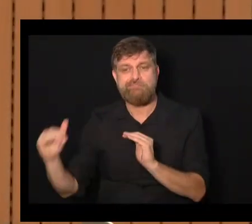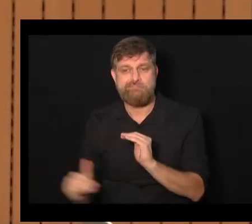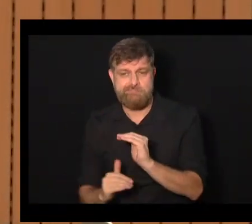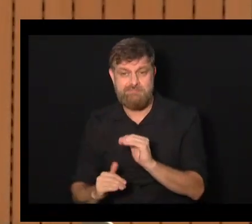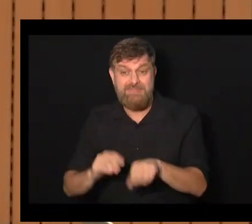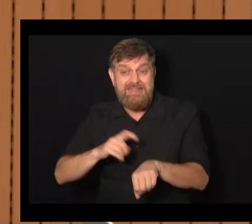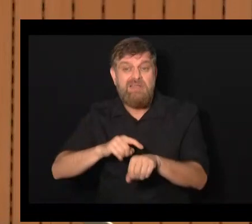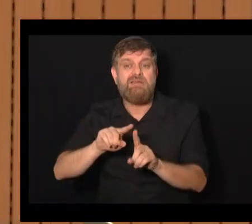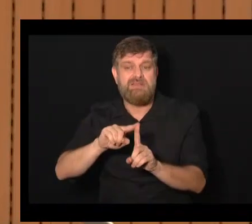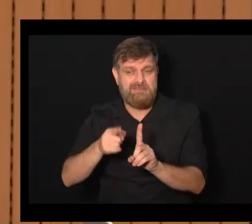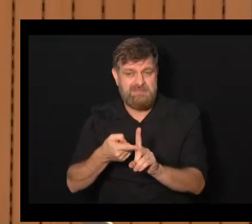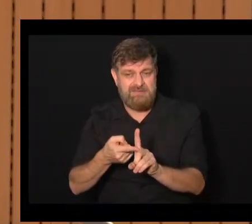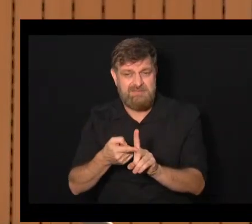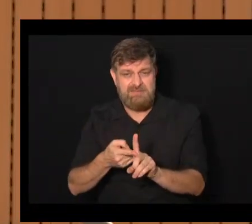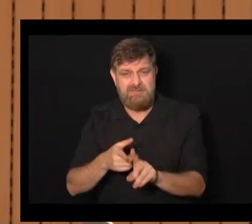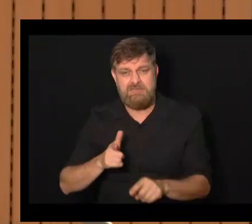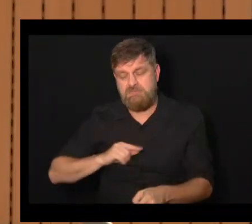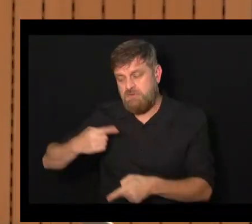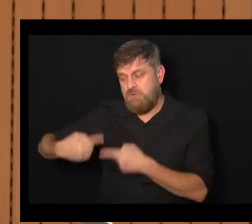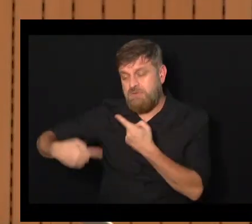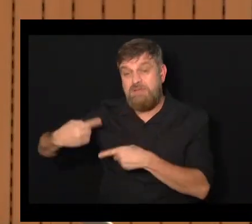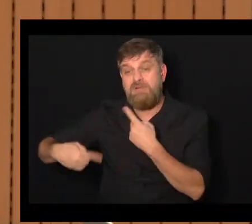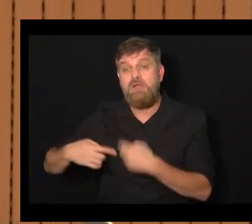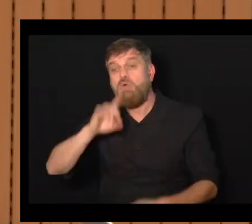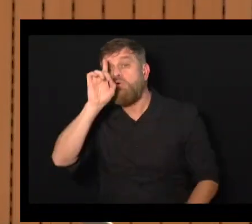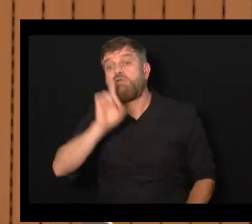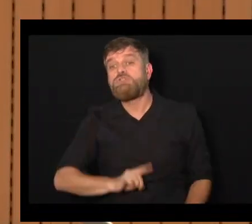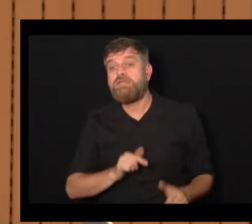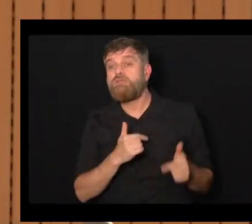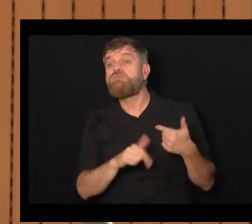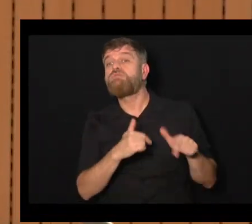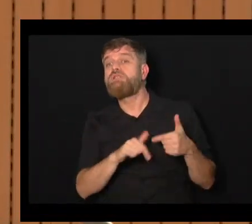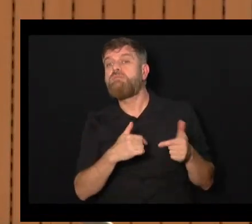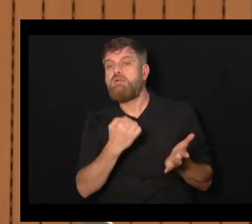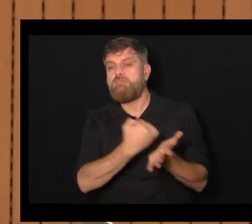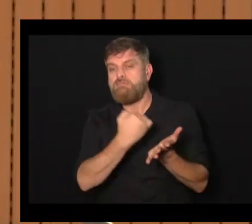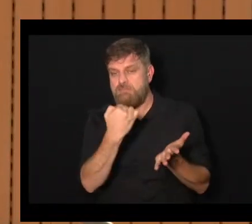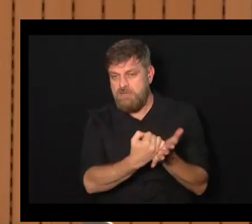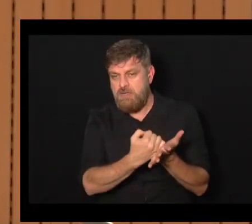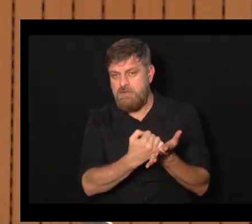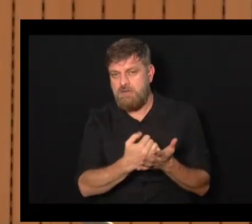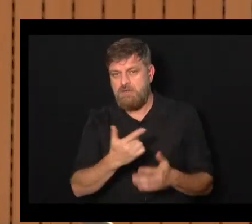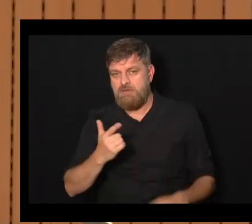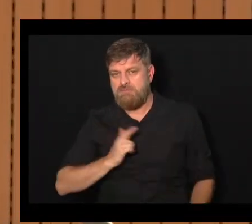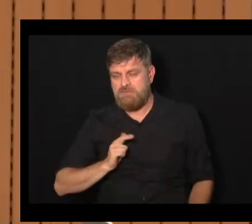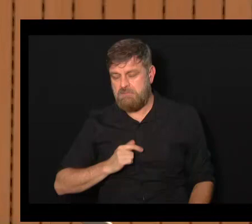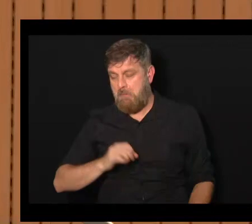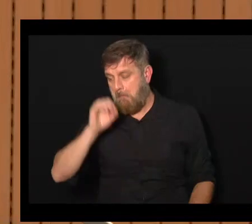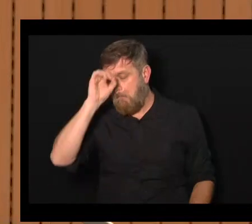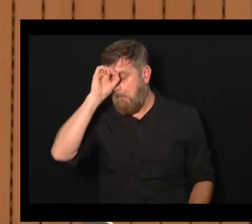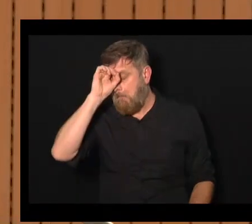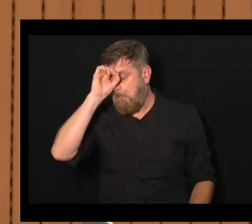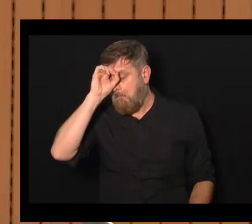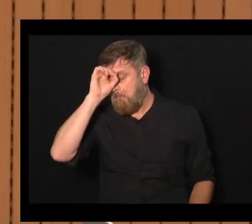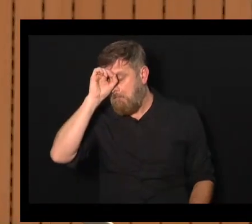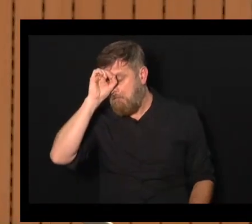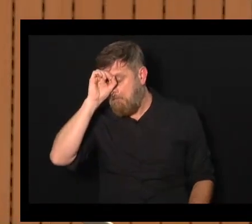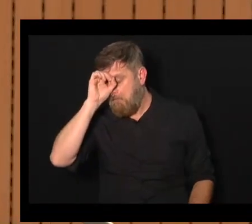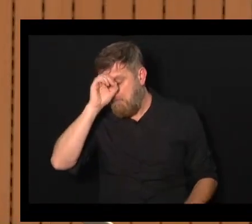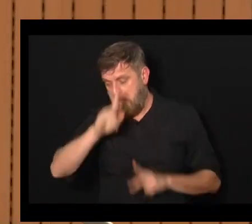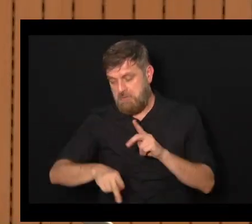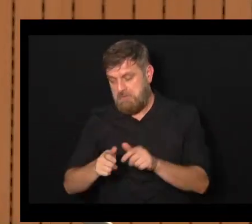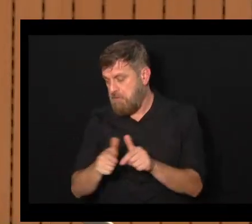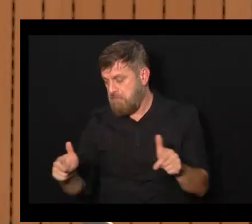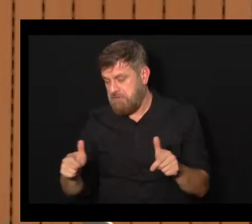gravidez. A gente teve aqui um debate sobre os direitos trabalhistas das mulheres. Isso é um processo de desconhecimento muito grande.